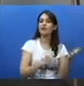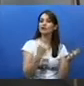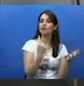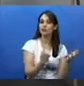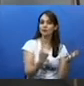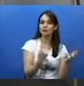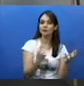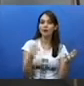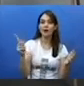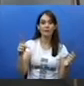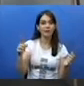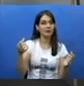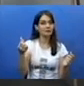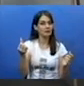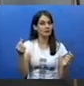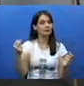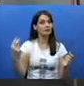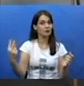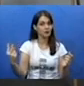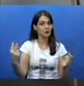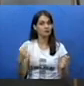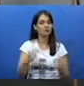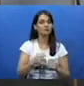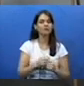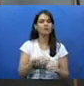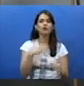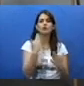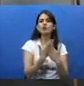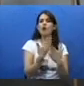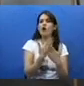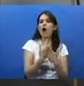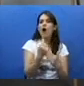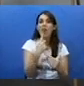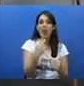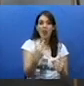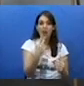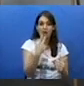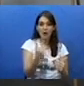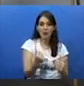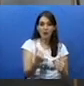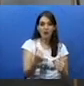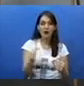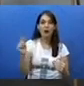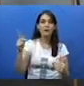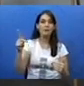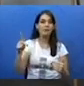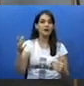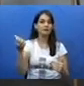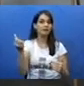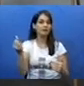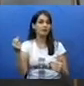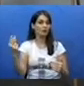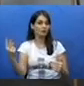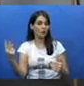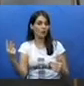página 62. O Estudar a Língua, páginas 62 e